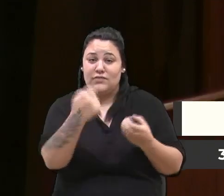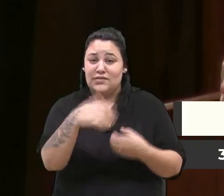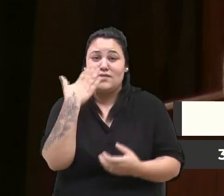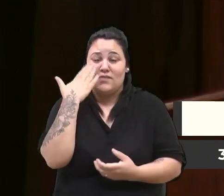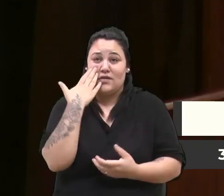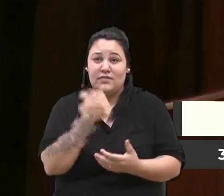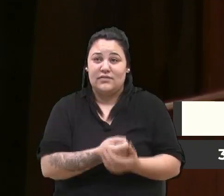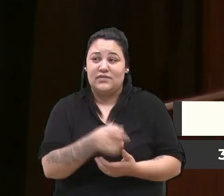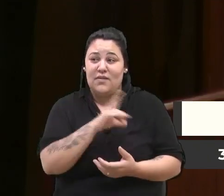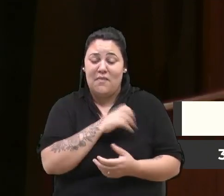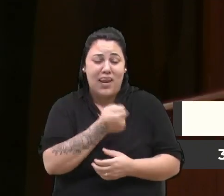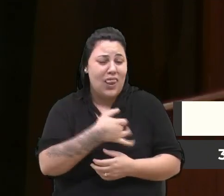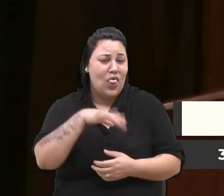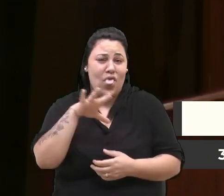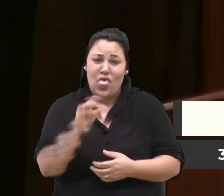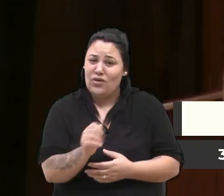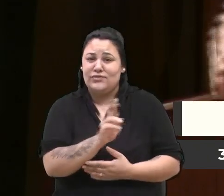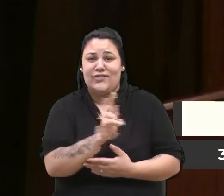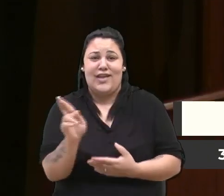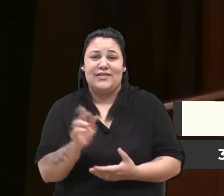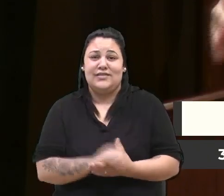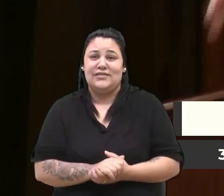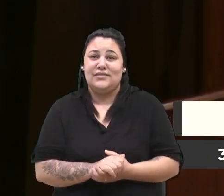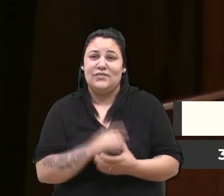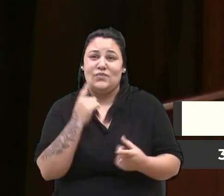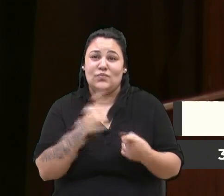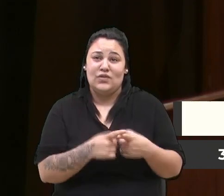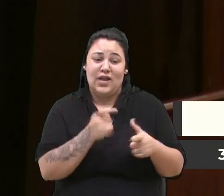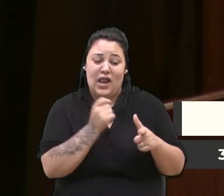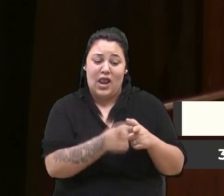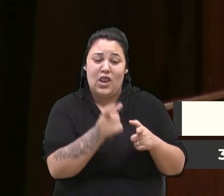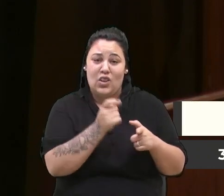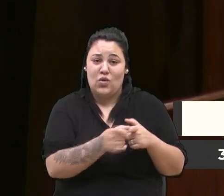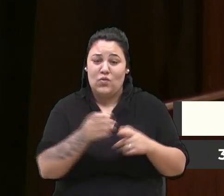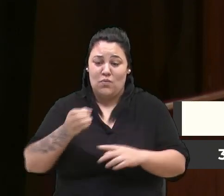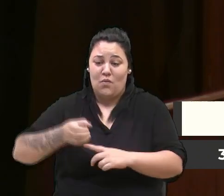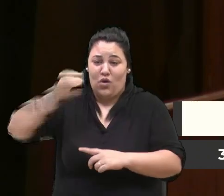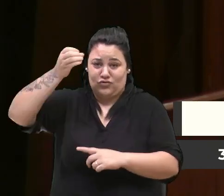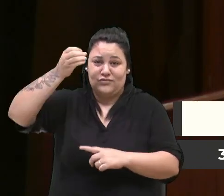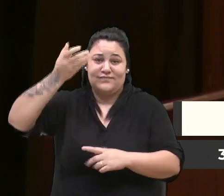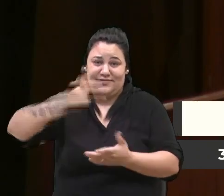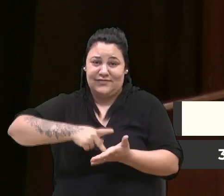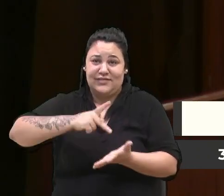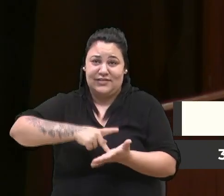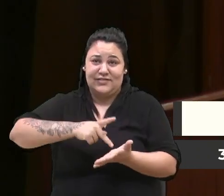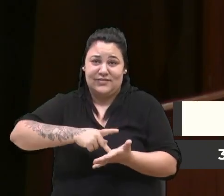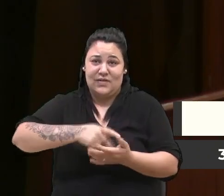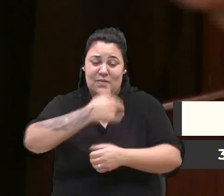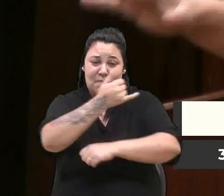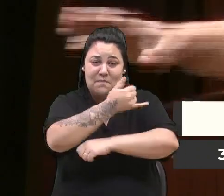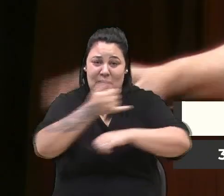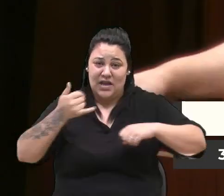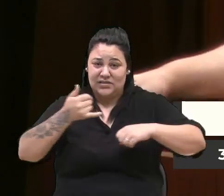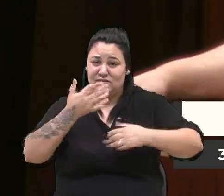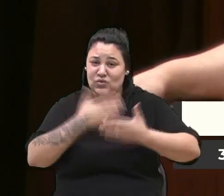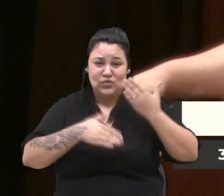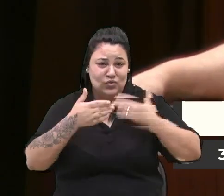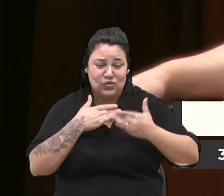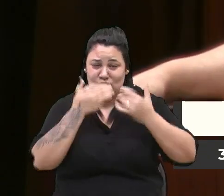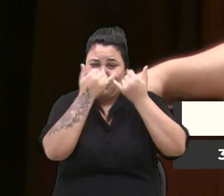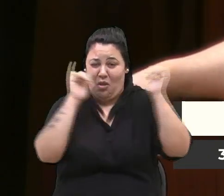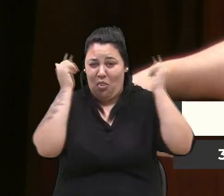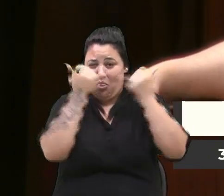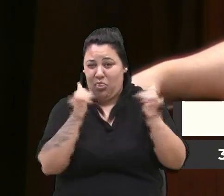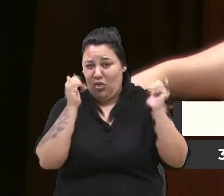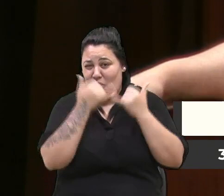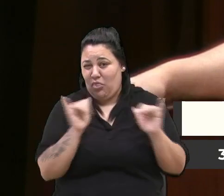milhões de reais, tá? Porque ela aluga, ela aloca o poste, passa lá tudo que é fio, acho que até